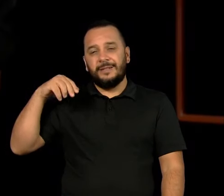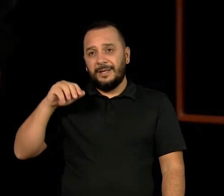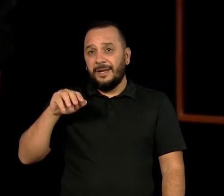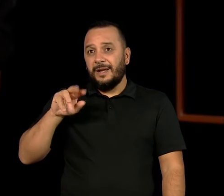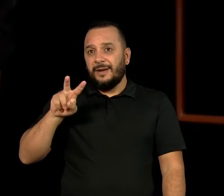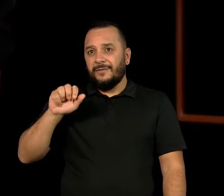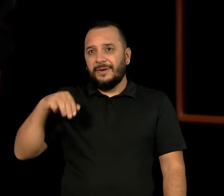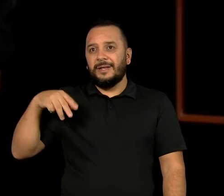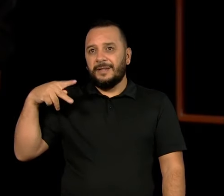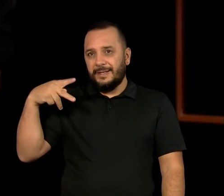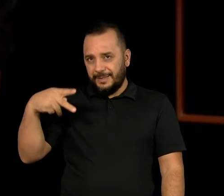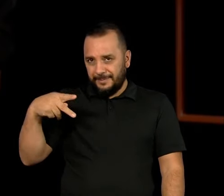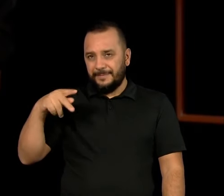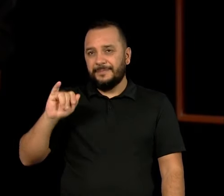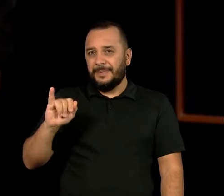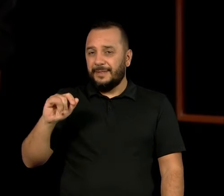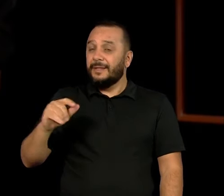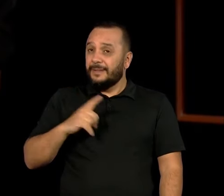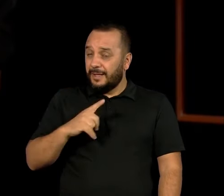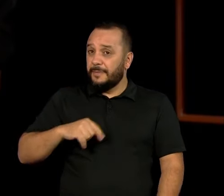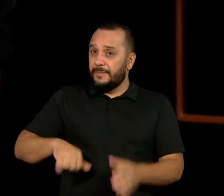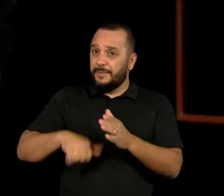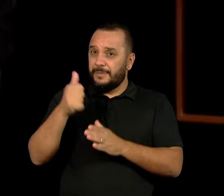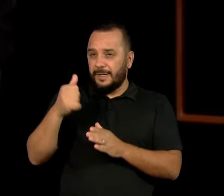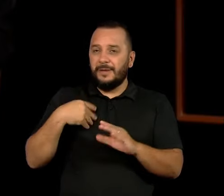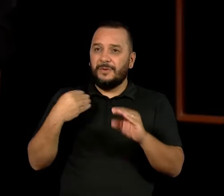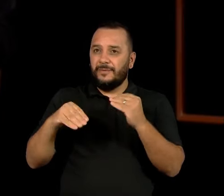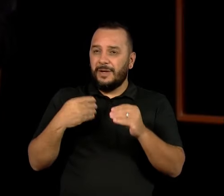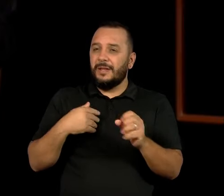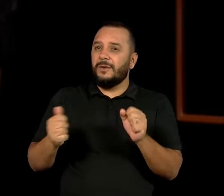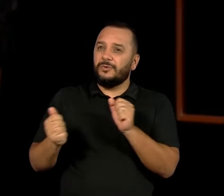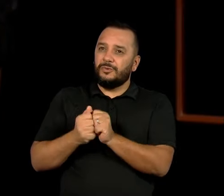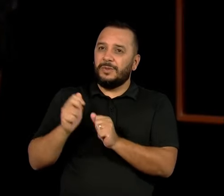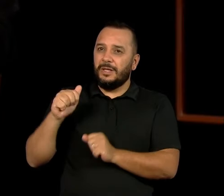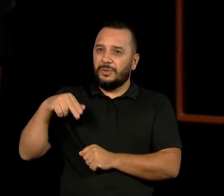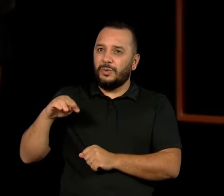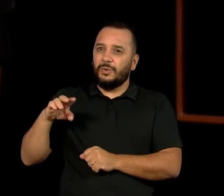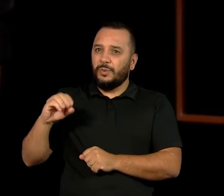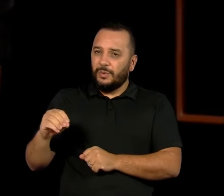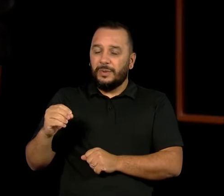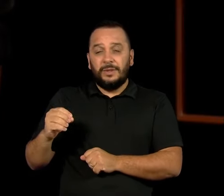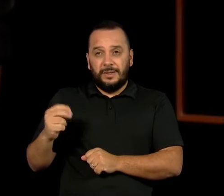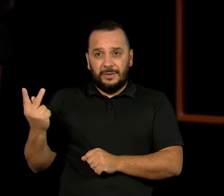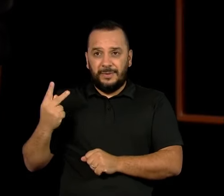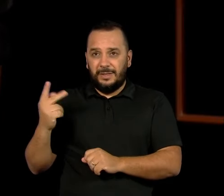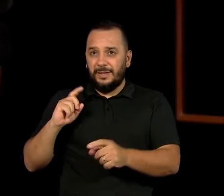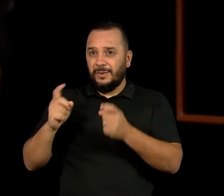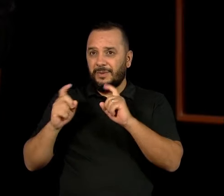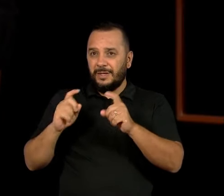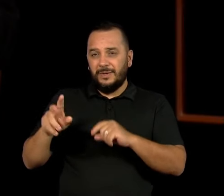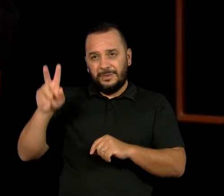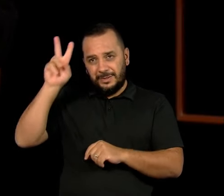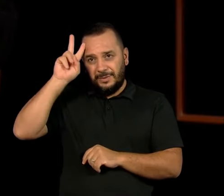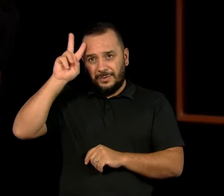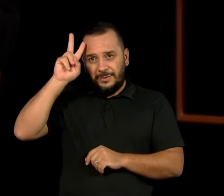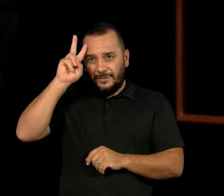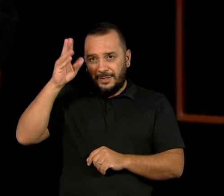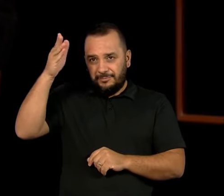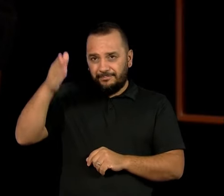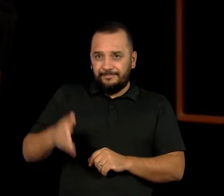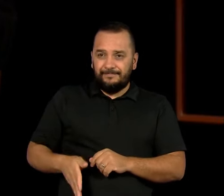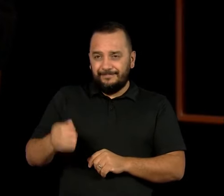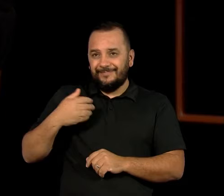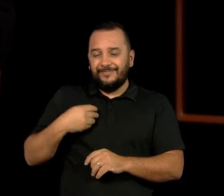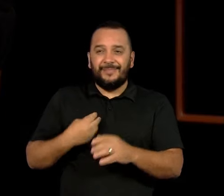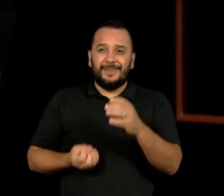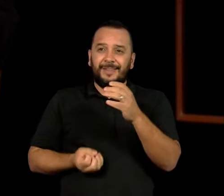2 capítulos por semana com o Antônio Calmon. E a gente fazia uma reunião toda segunda-feira, criava a história daquele bloco